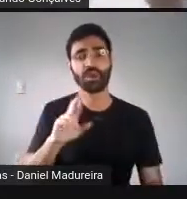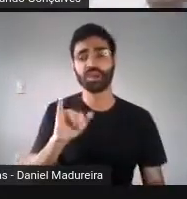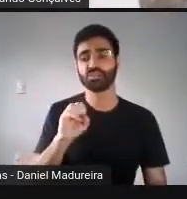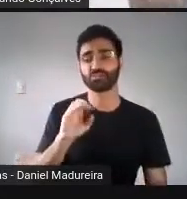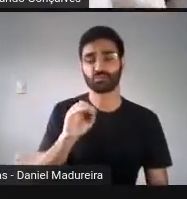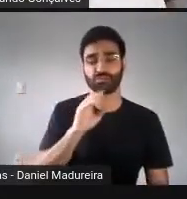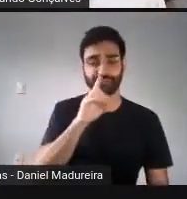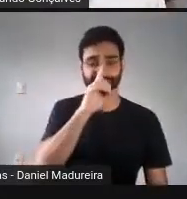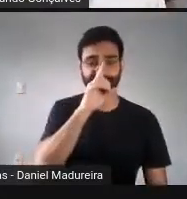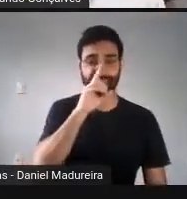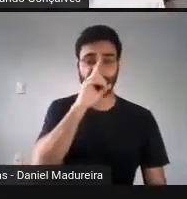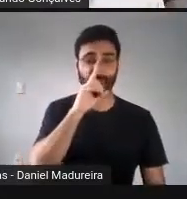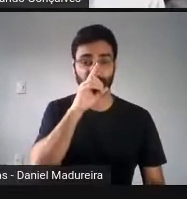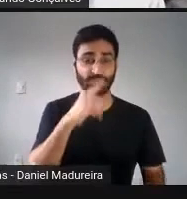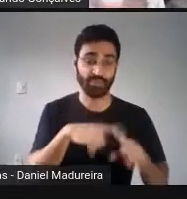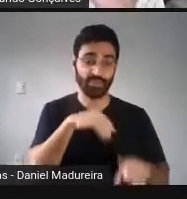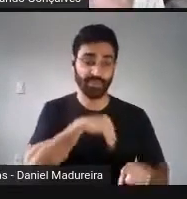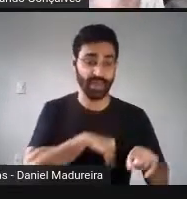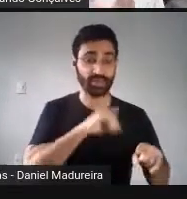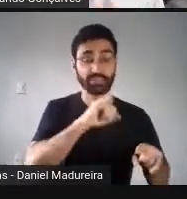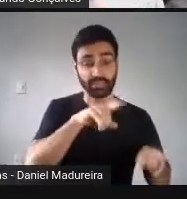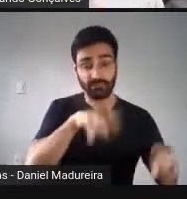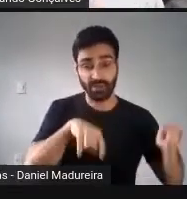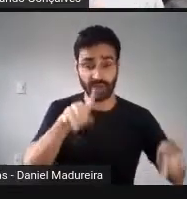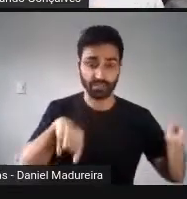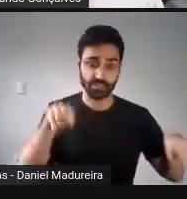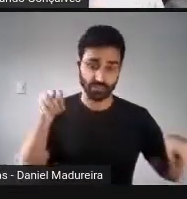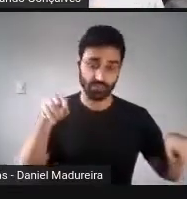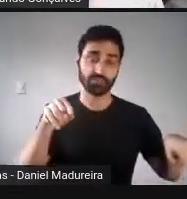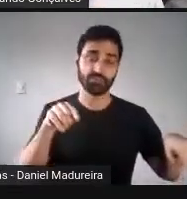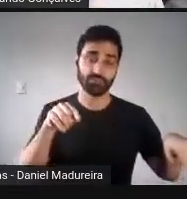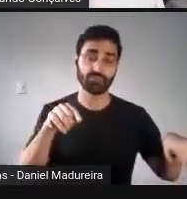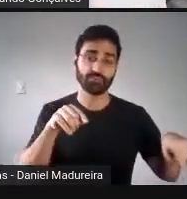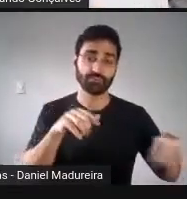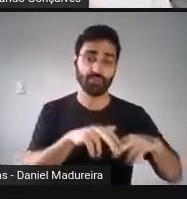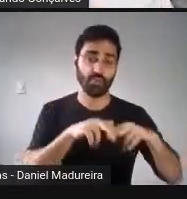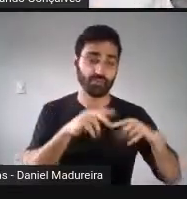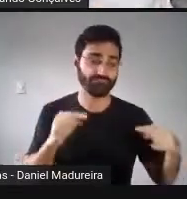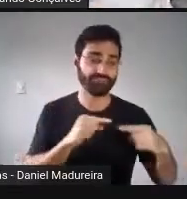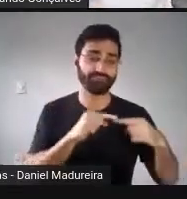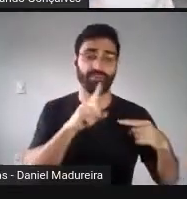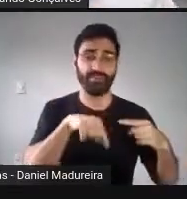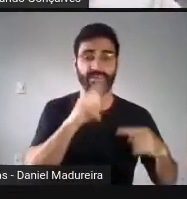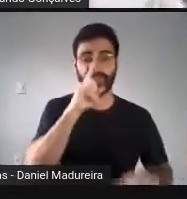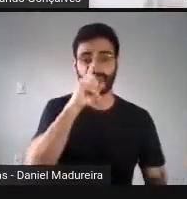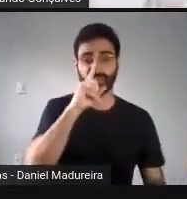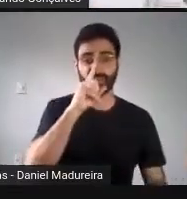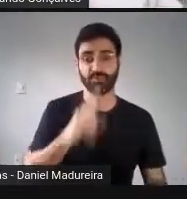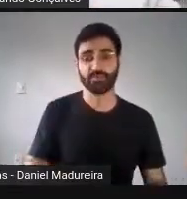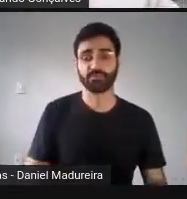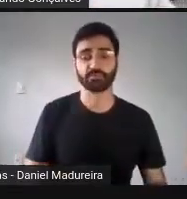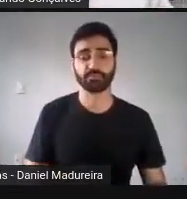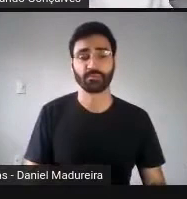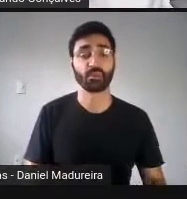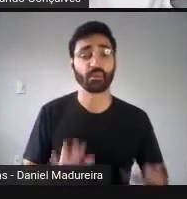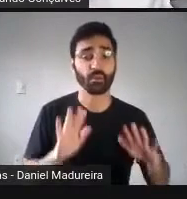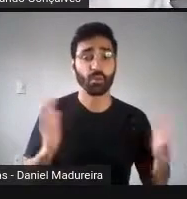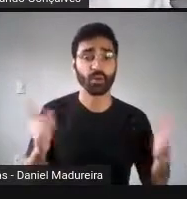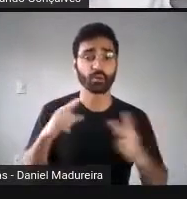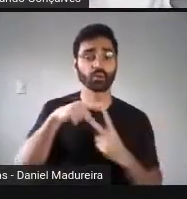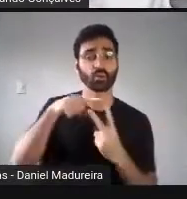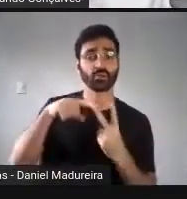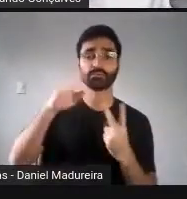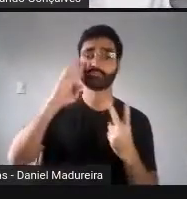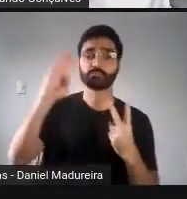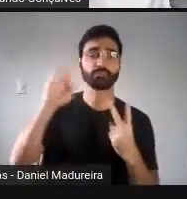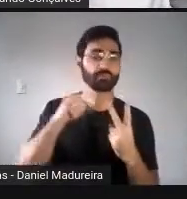da instabilidade ali da minha renda. Então, isso é a reserva de emergência. Qual o primeiro pilar, né, os dois primeiros pilares